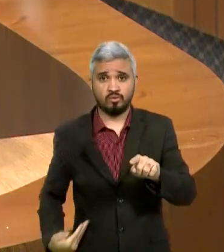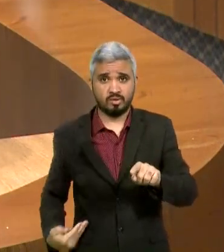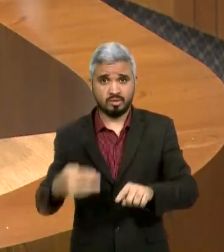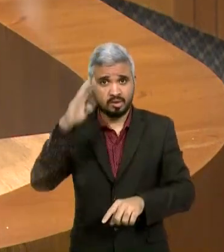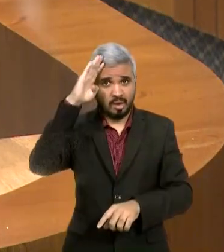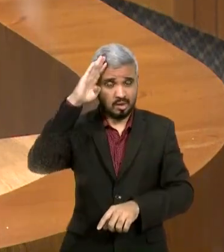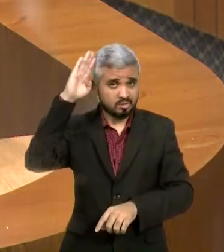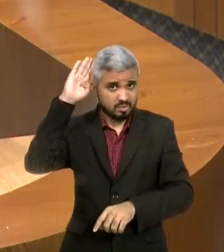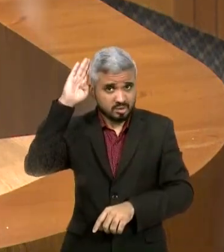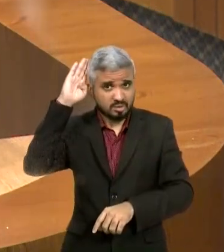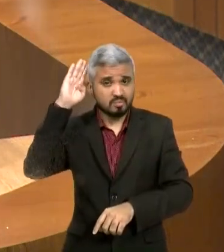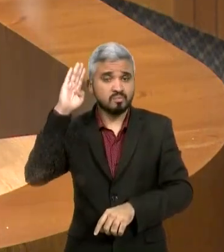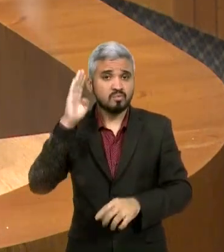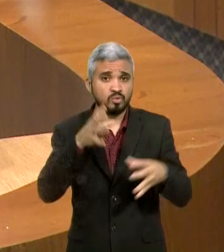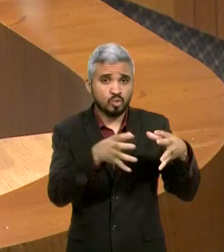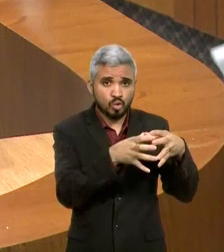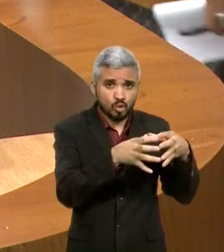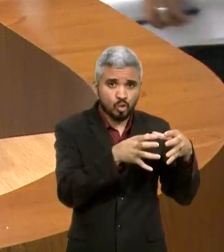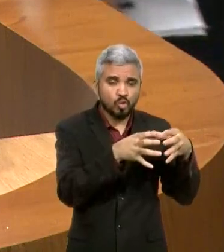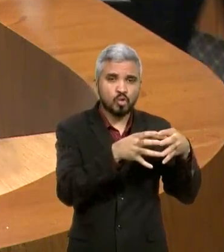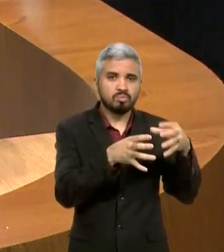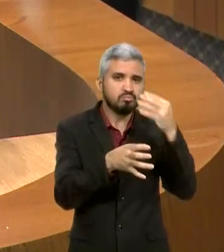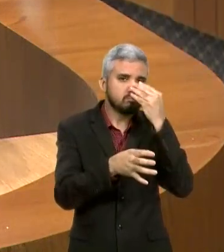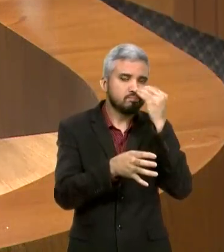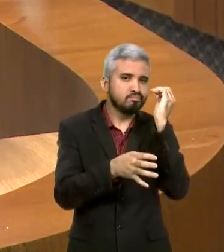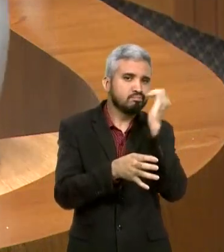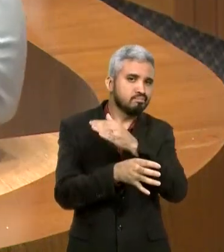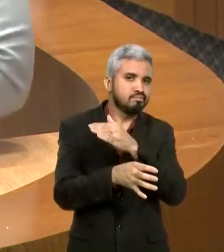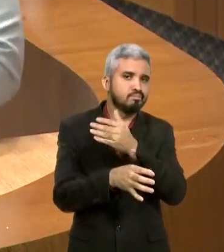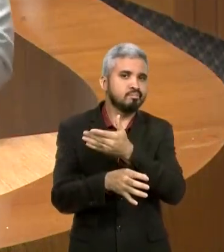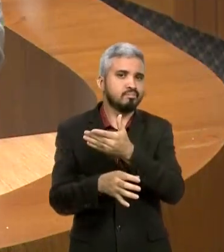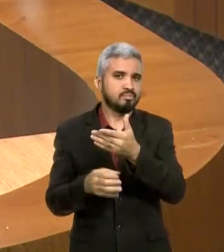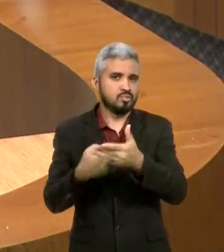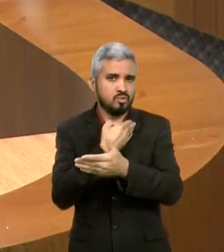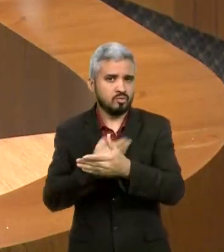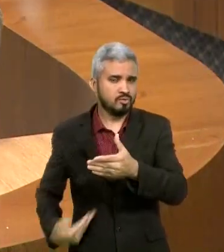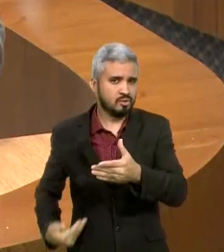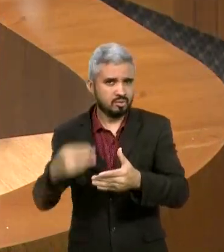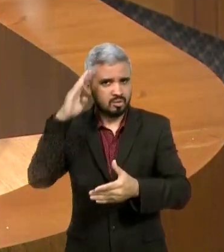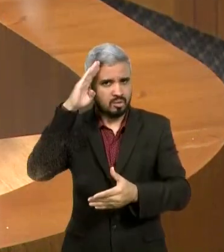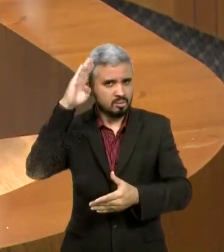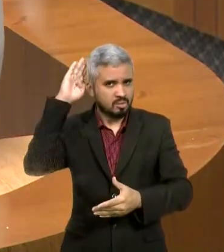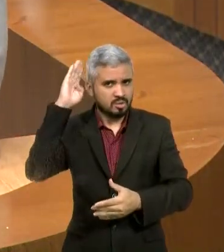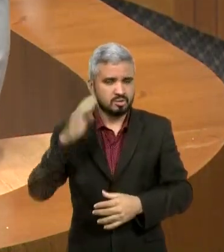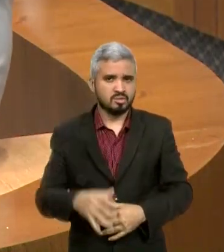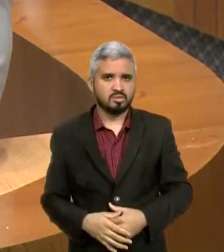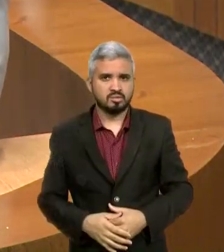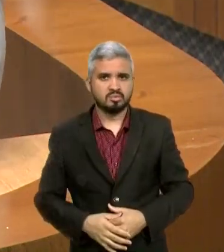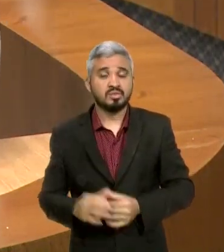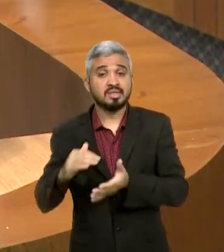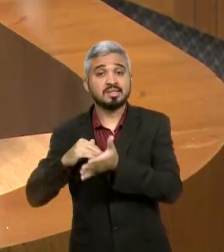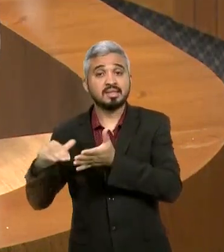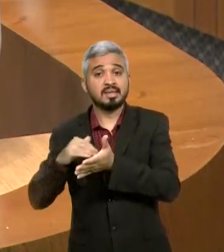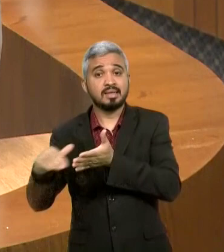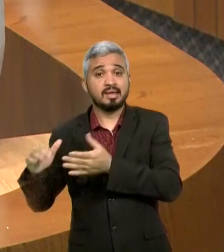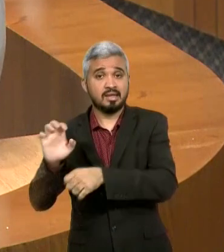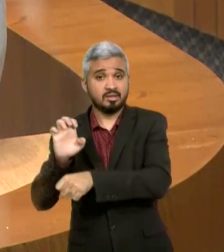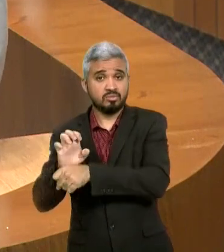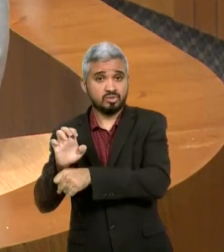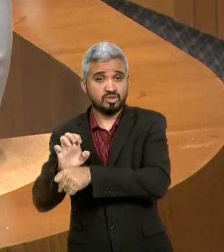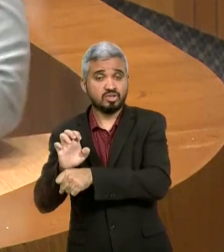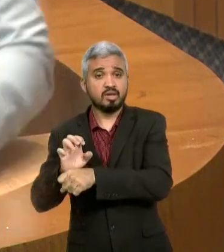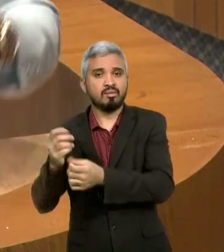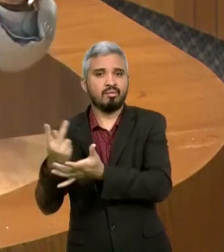por conta de uma omissão da Secretaria da Fazenda do Estado, deputado Antônio Pereira. E para ser claro e para ser breve, existe